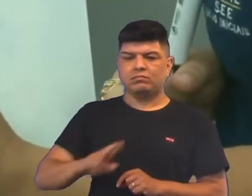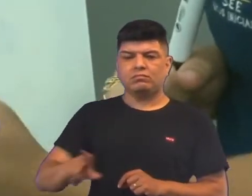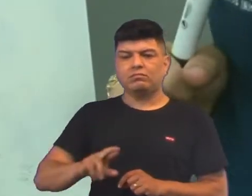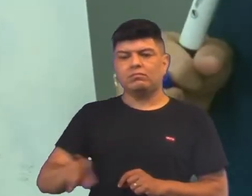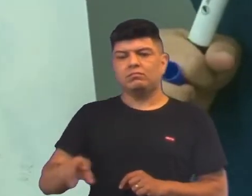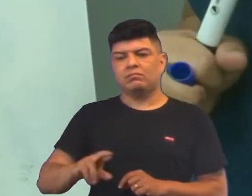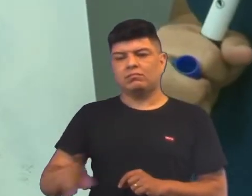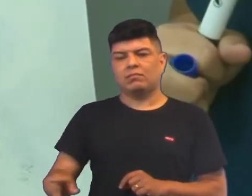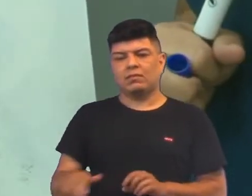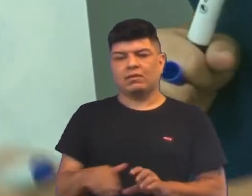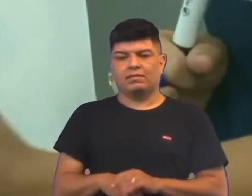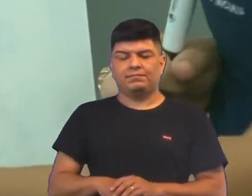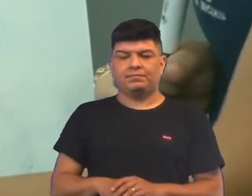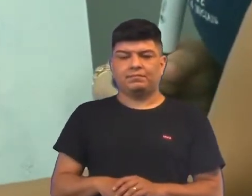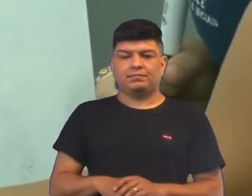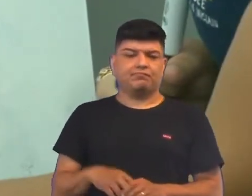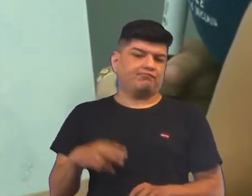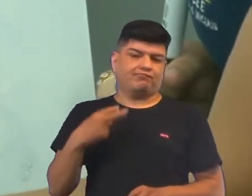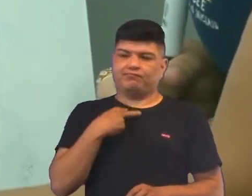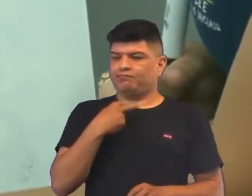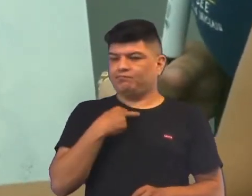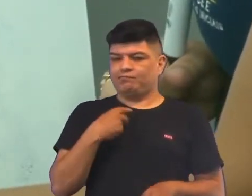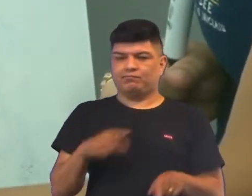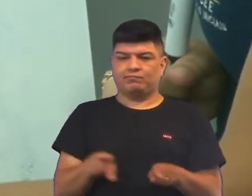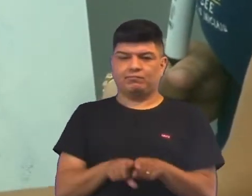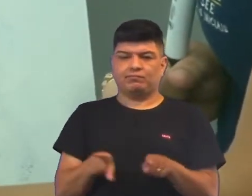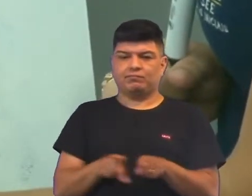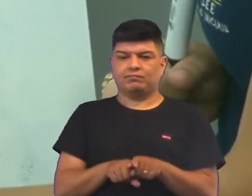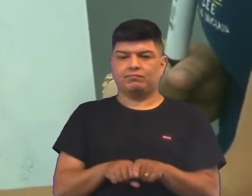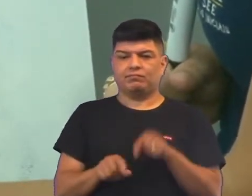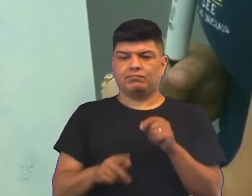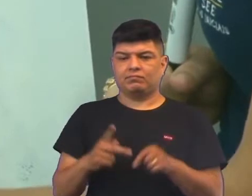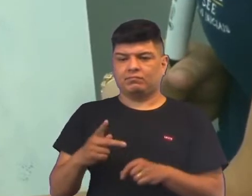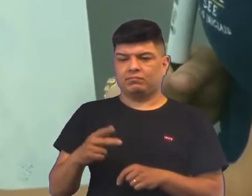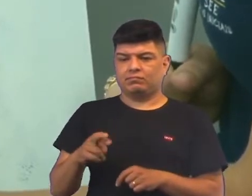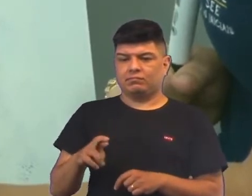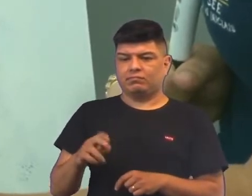outra, ó. E nem posso também dizer que elas são